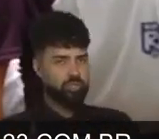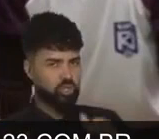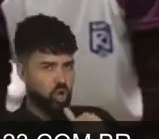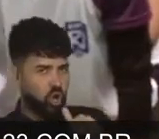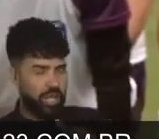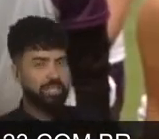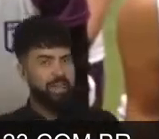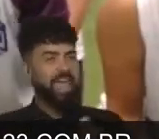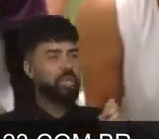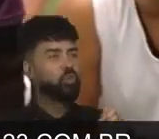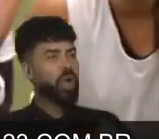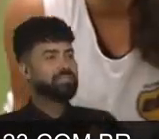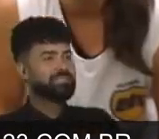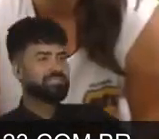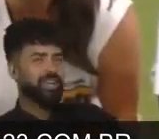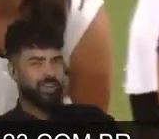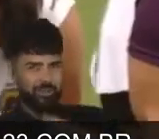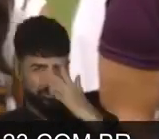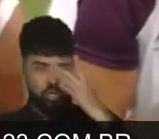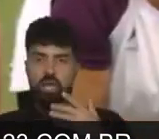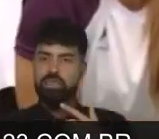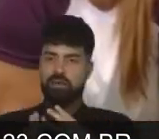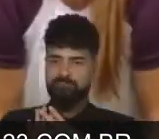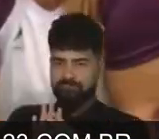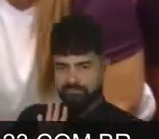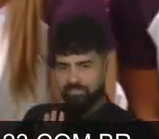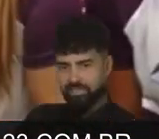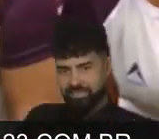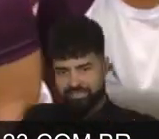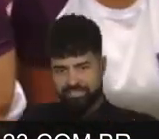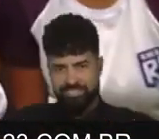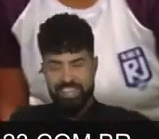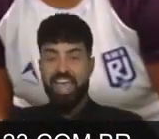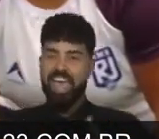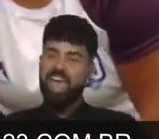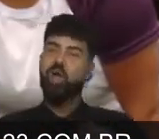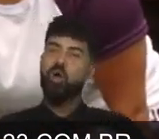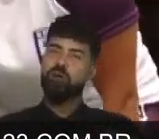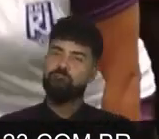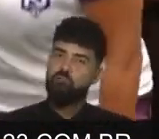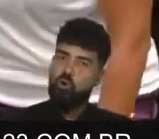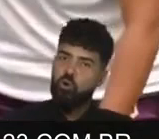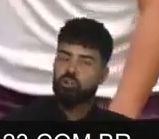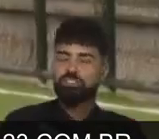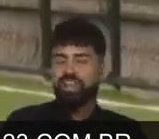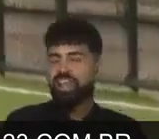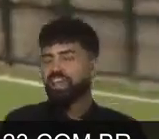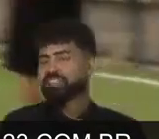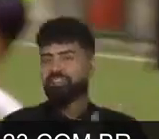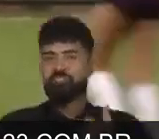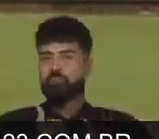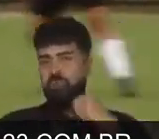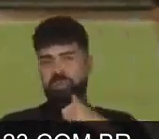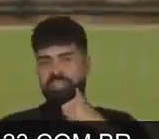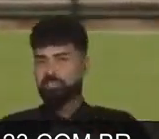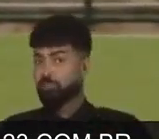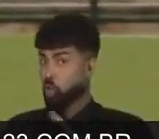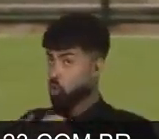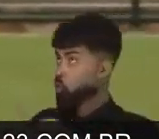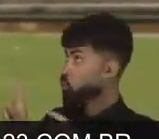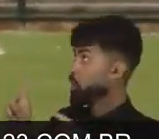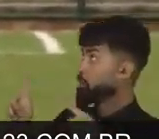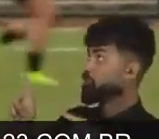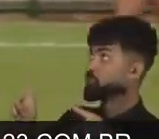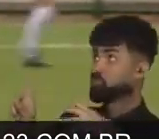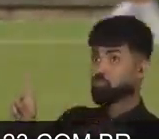Rio inspiram as alunas, gerações que fortalecem o futebol feminino no Brasil. Nesse grupo são